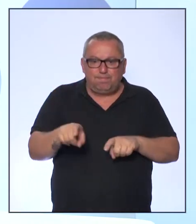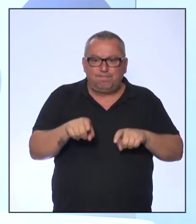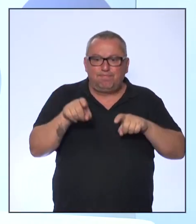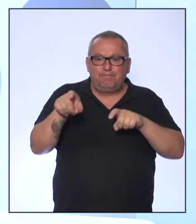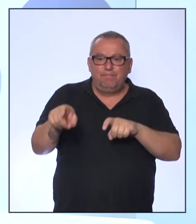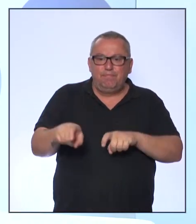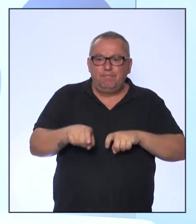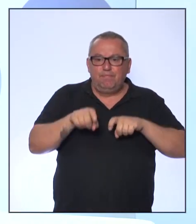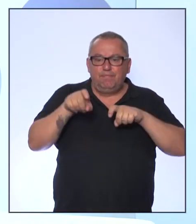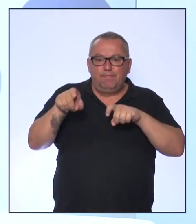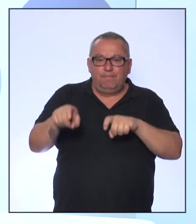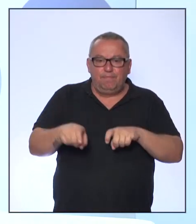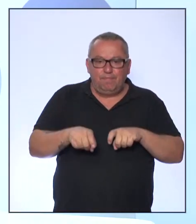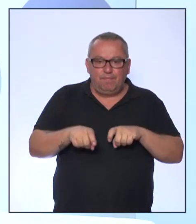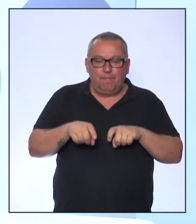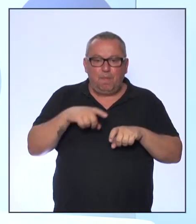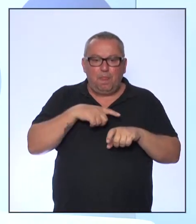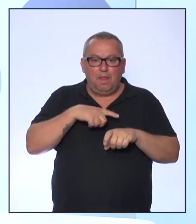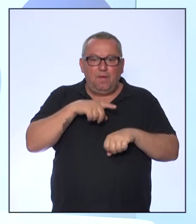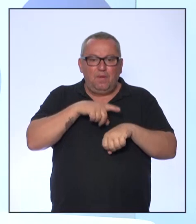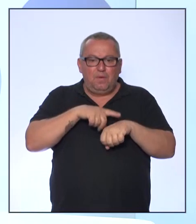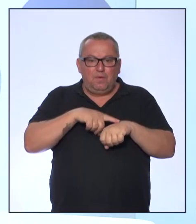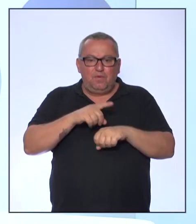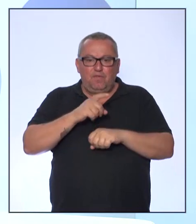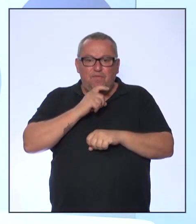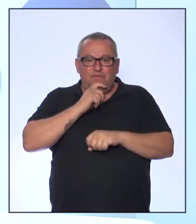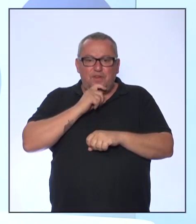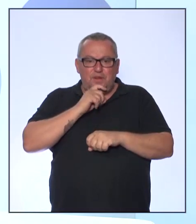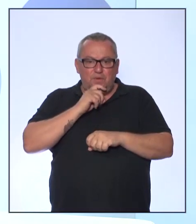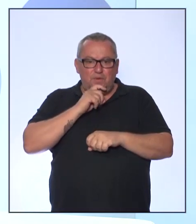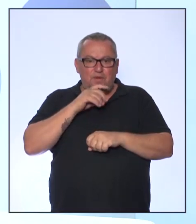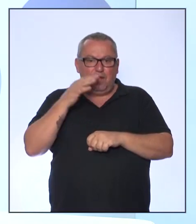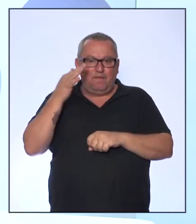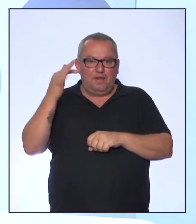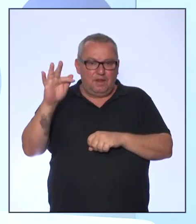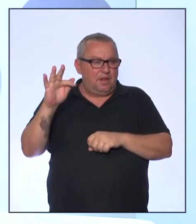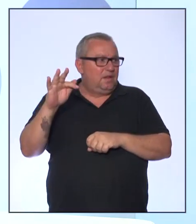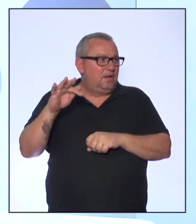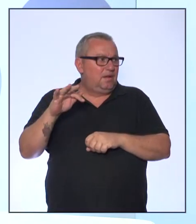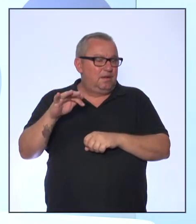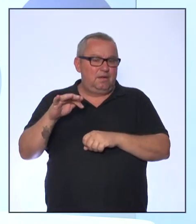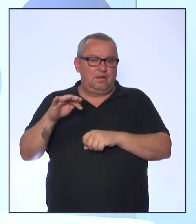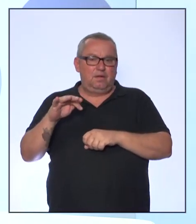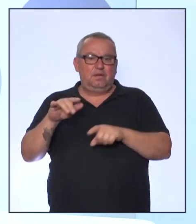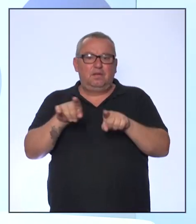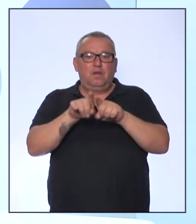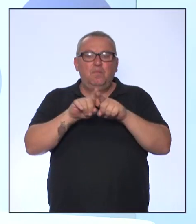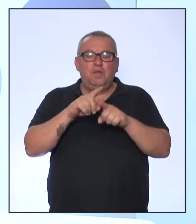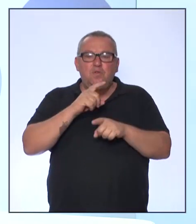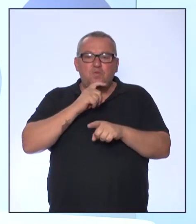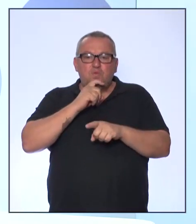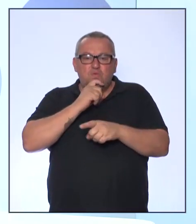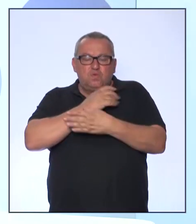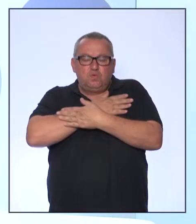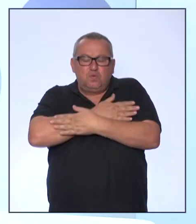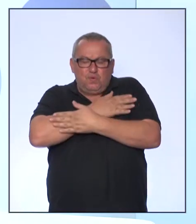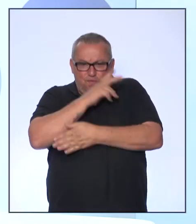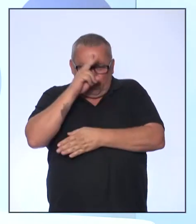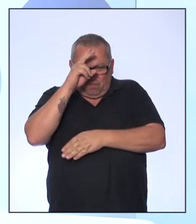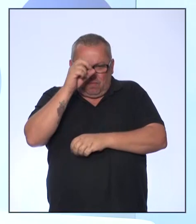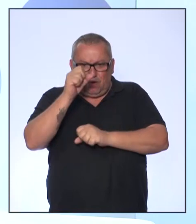que devido a um tempo muito frio que teve na França, um inverno muito